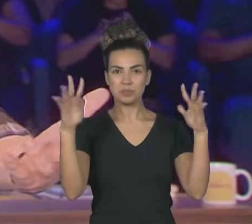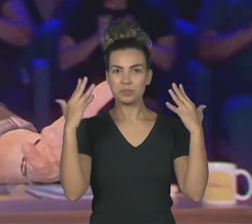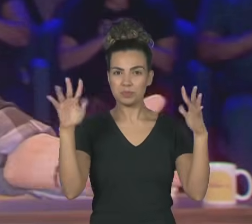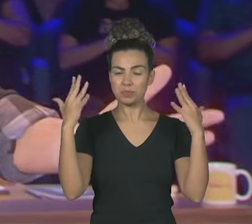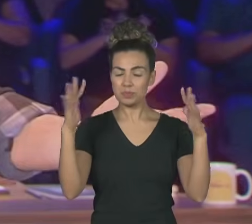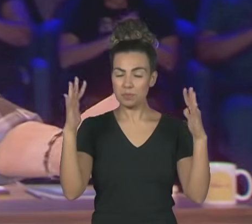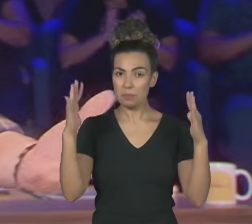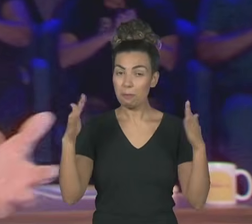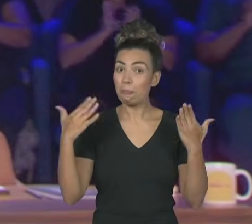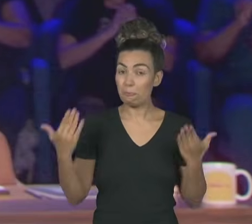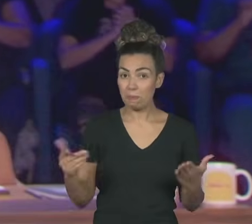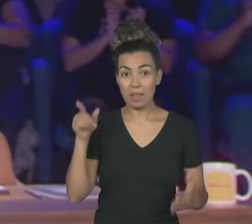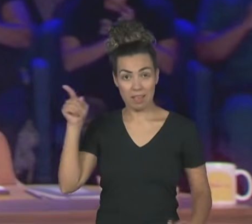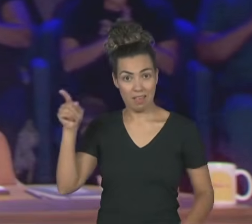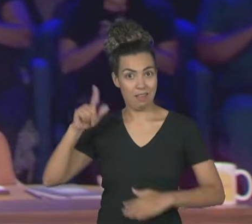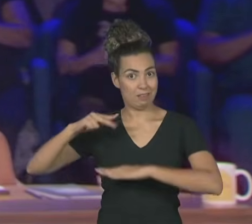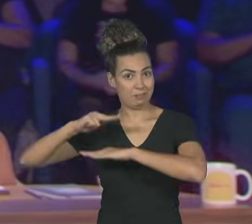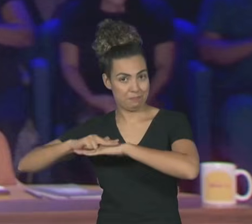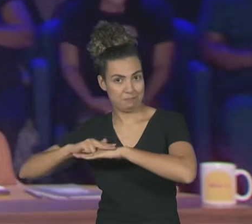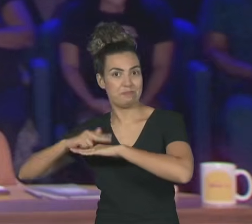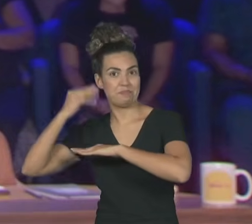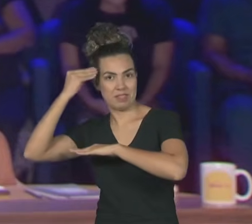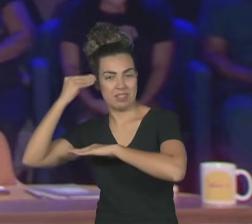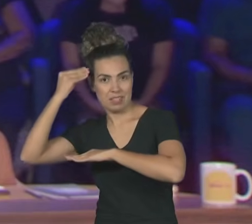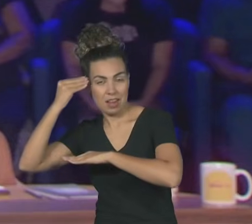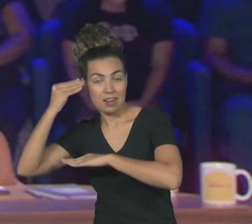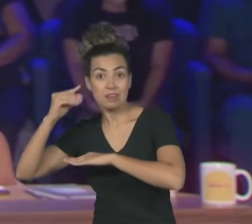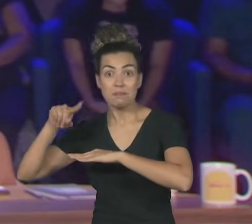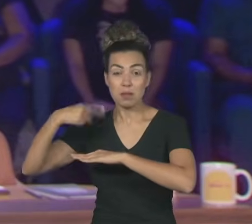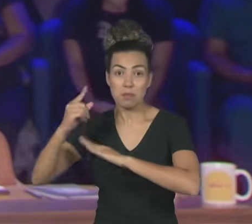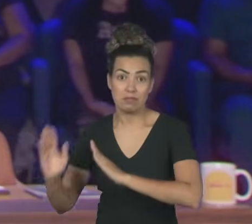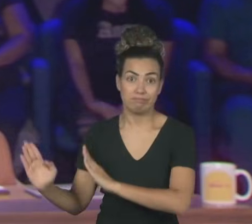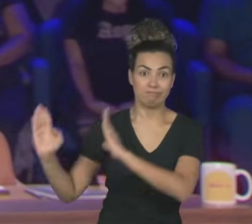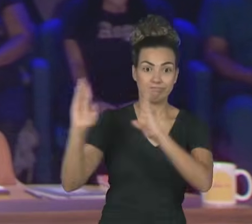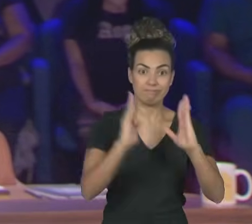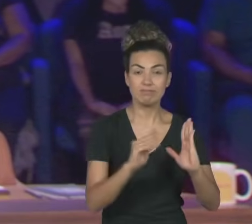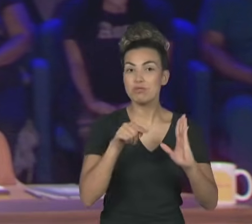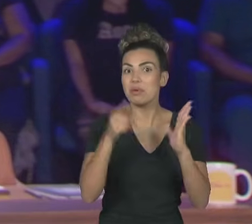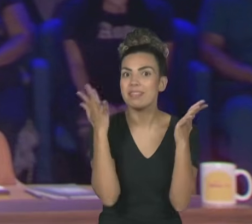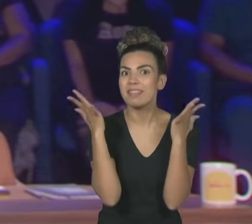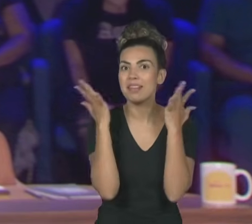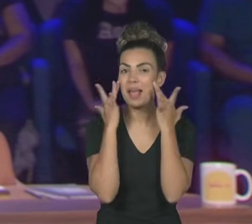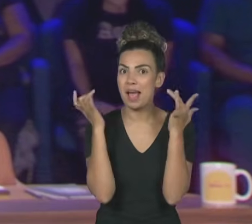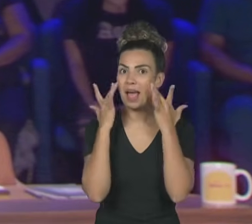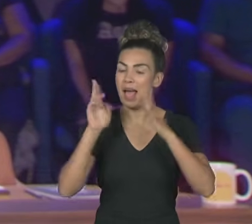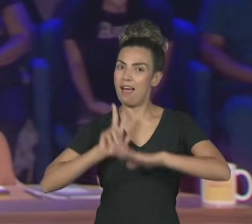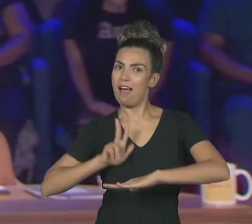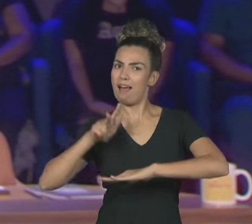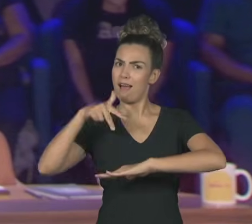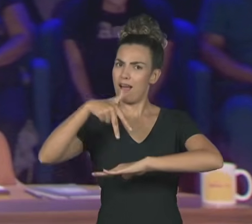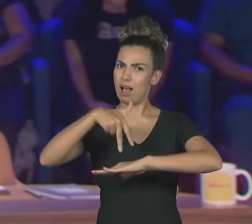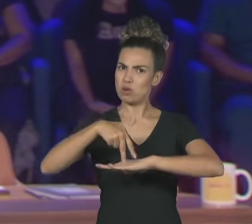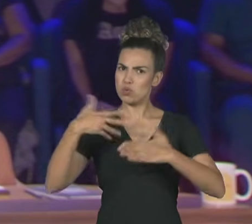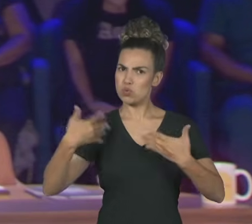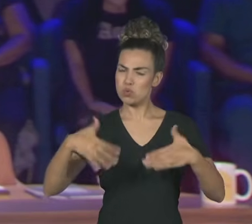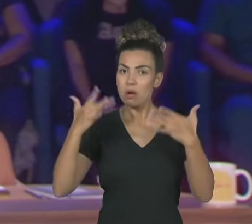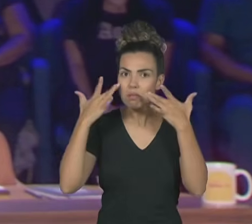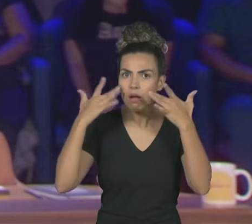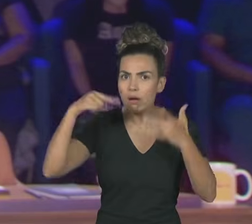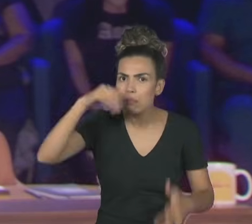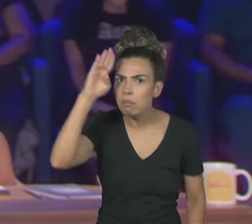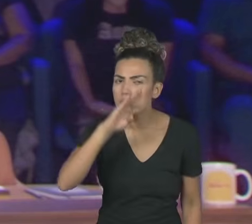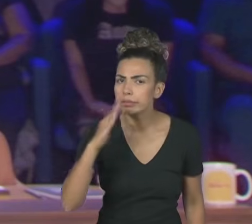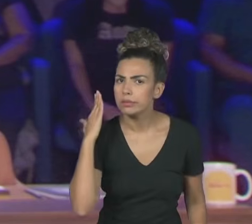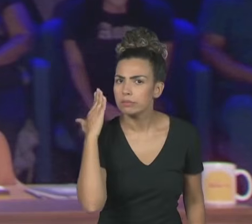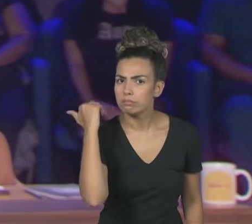Vamos da psicanálise aos palcos. Ela é ícone da dramaturgia brasileira. Celebra 80 anos de vida